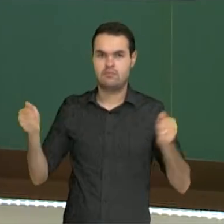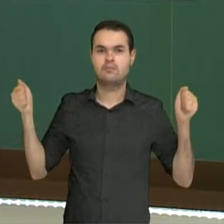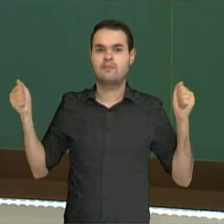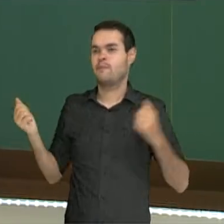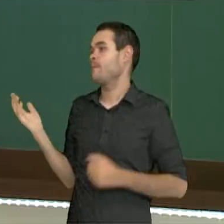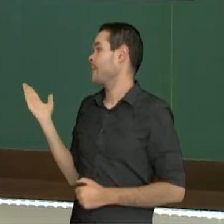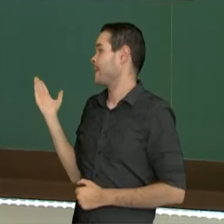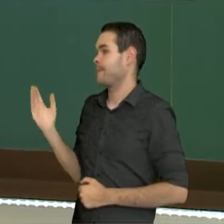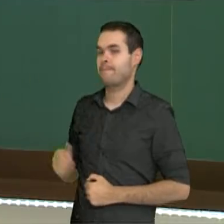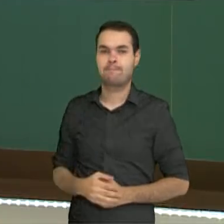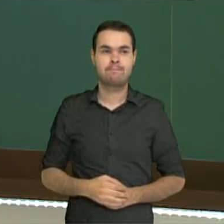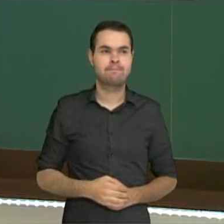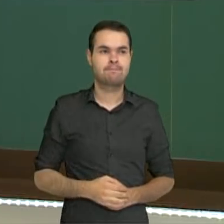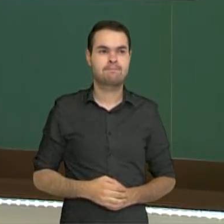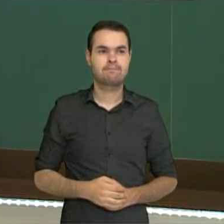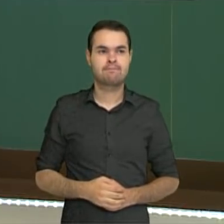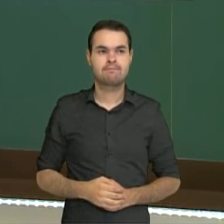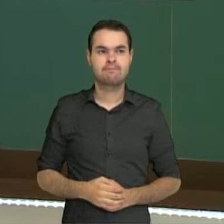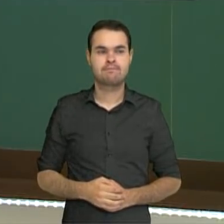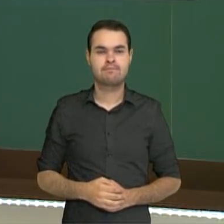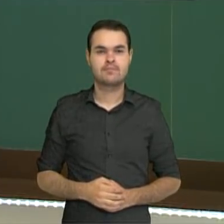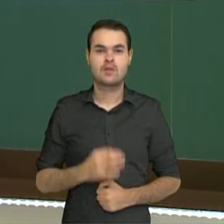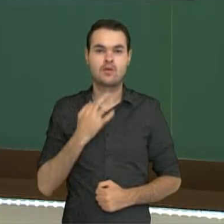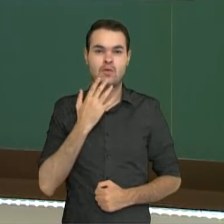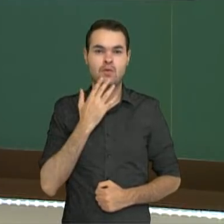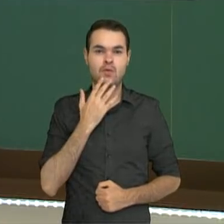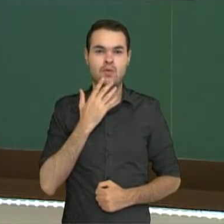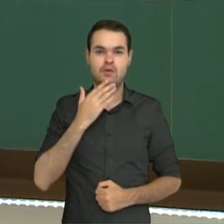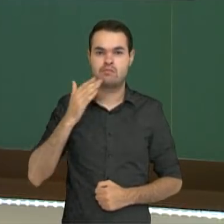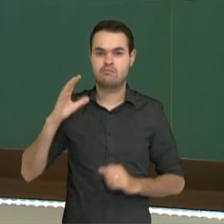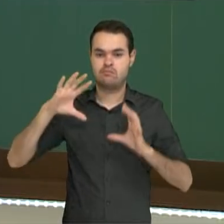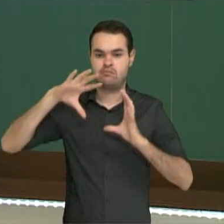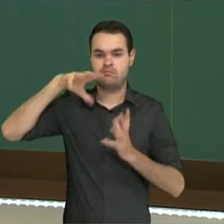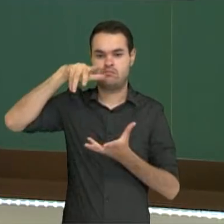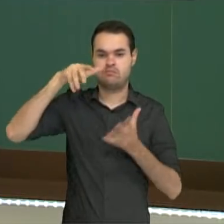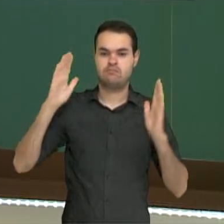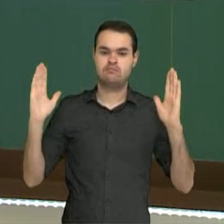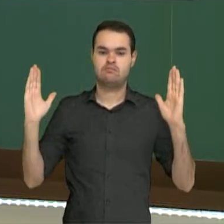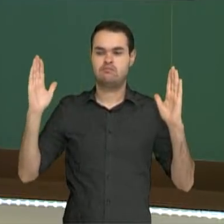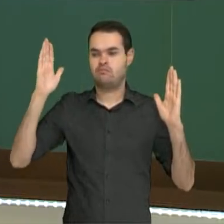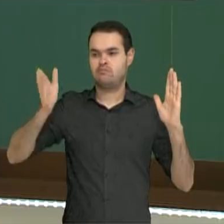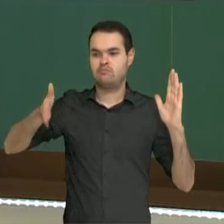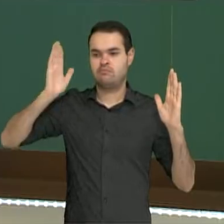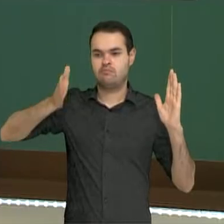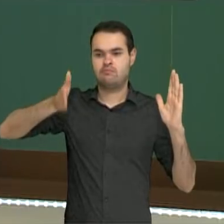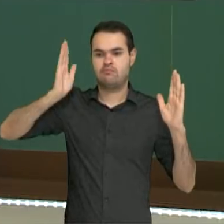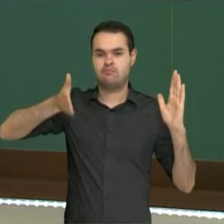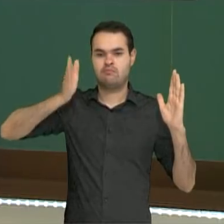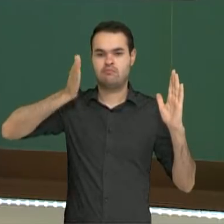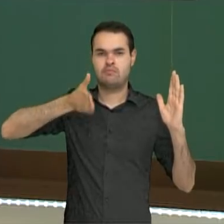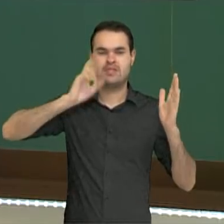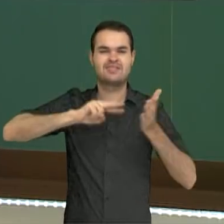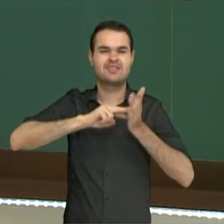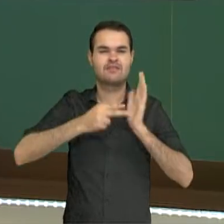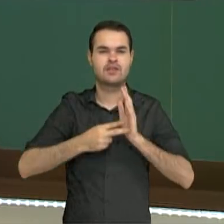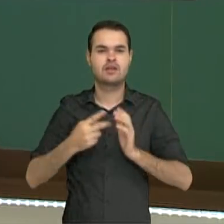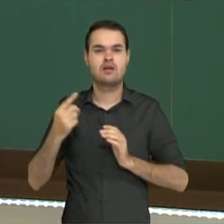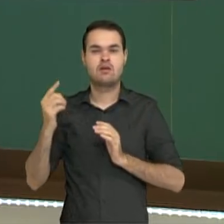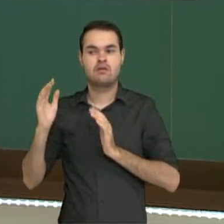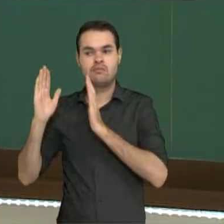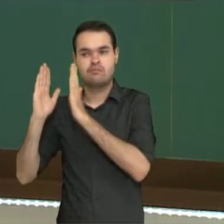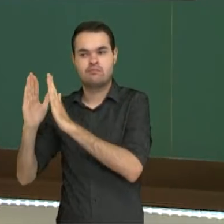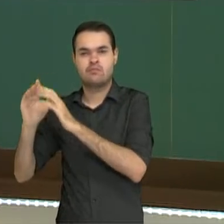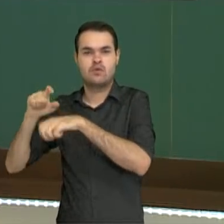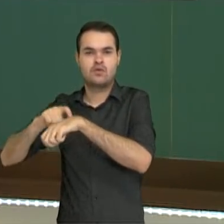nós essa divisão. Então cada cor que eu tenho aqui está representando o quê? Um fuso horário,